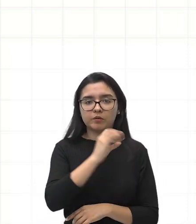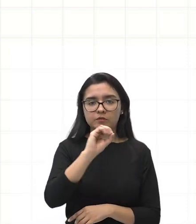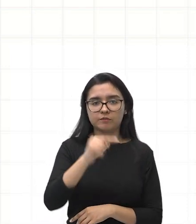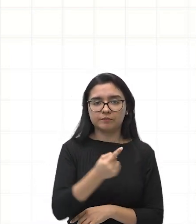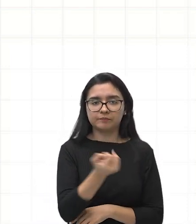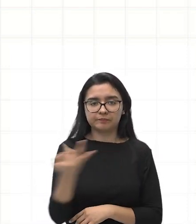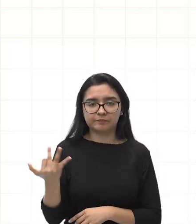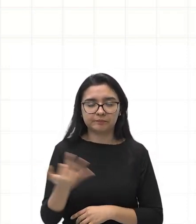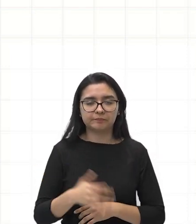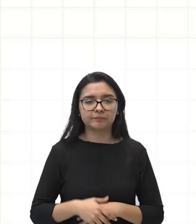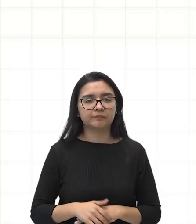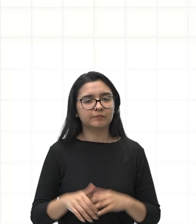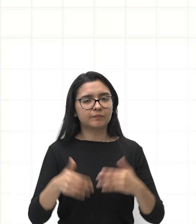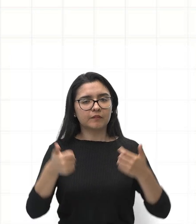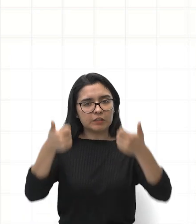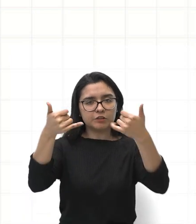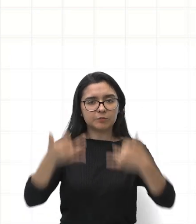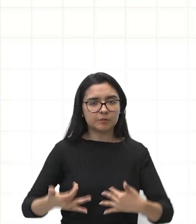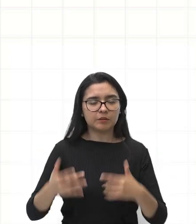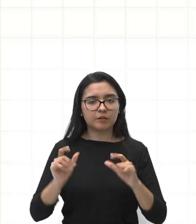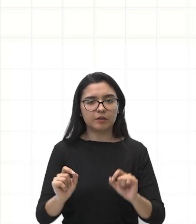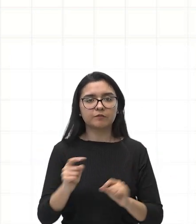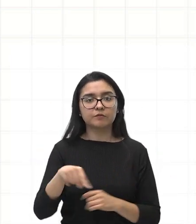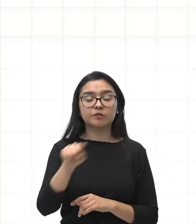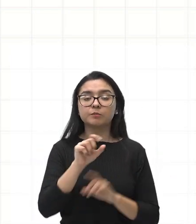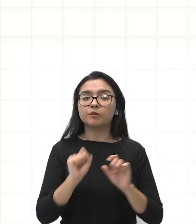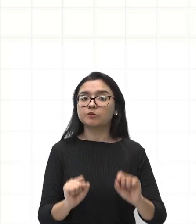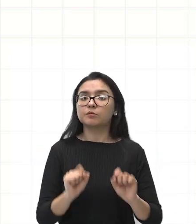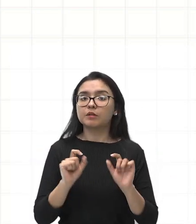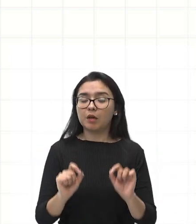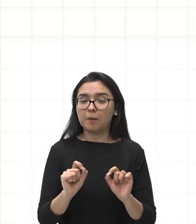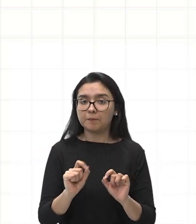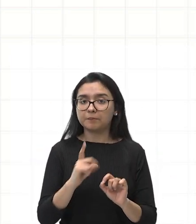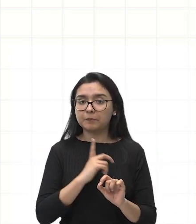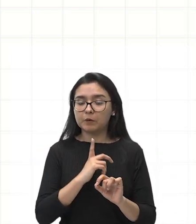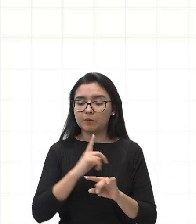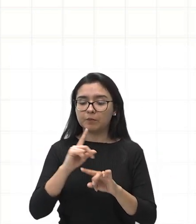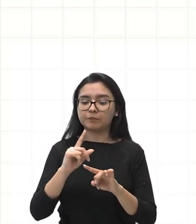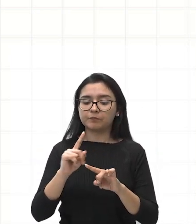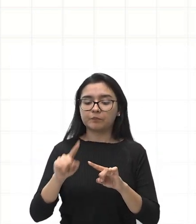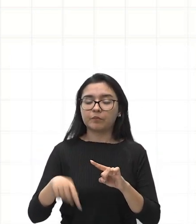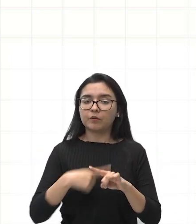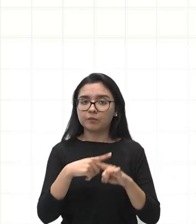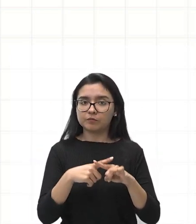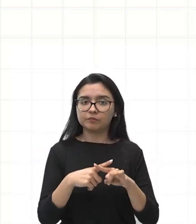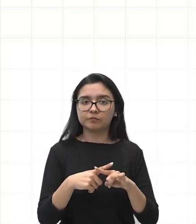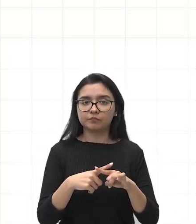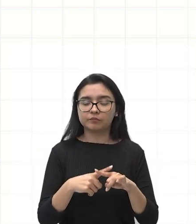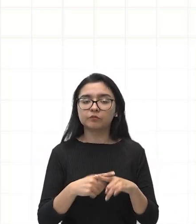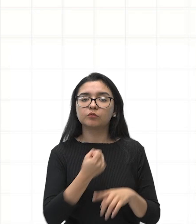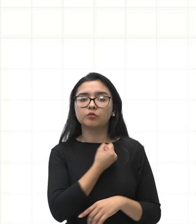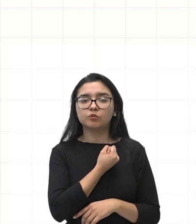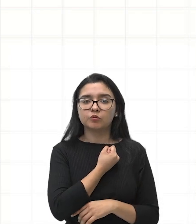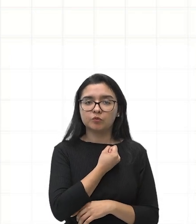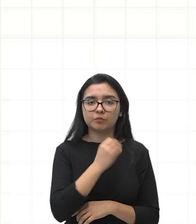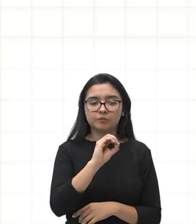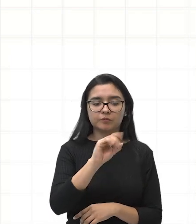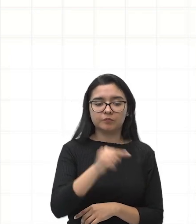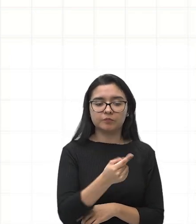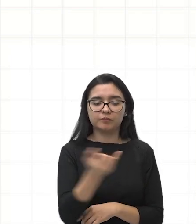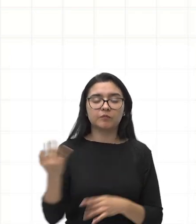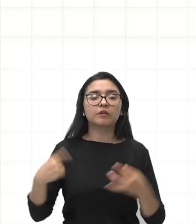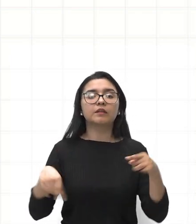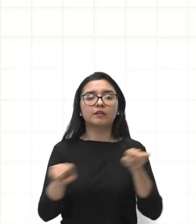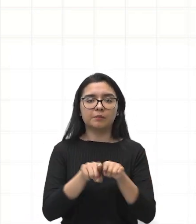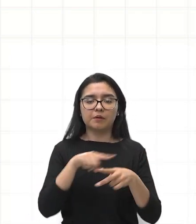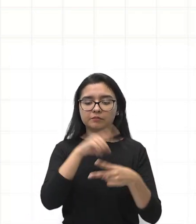Bom, falei para você que você pode ter uma multiplicação de um número na forma decimal por um número